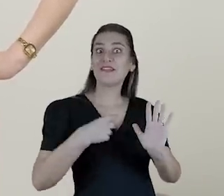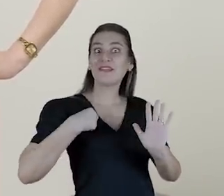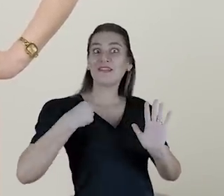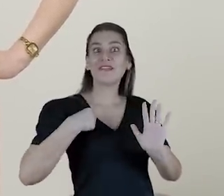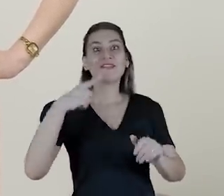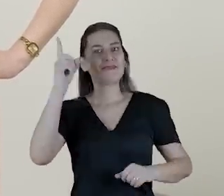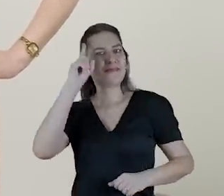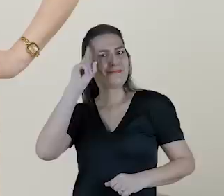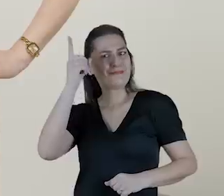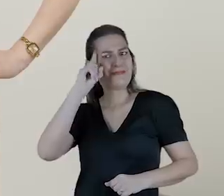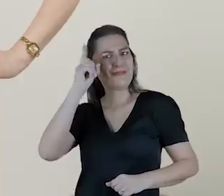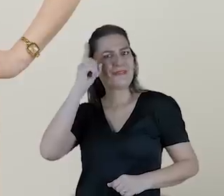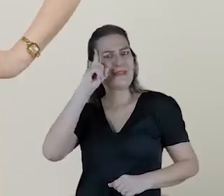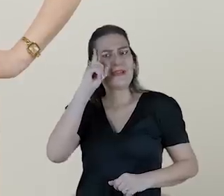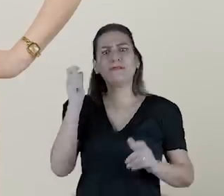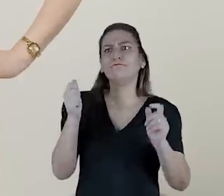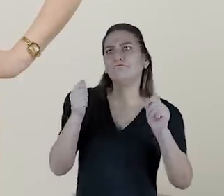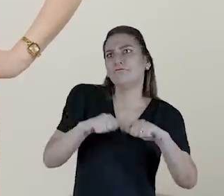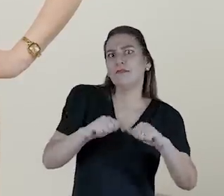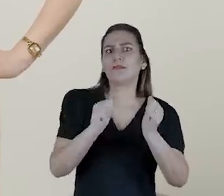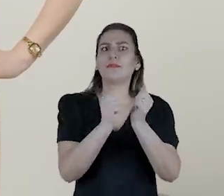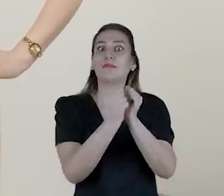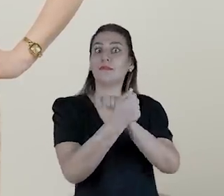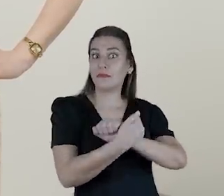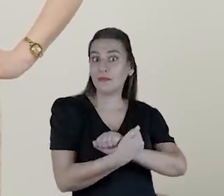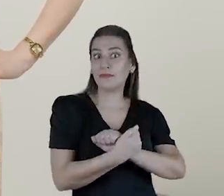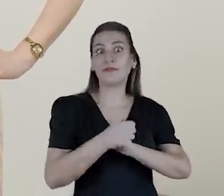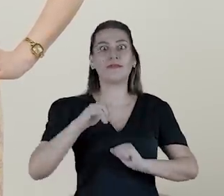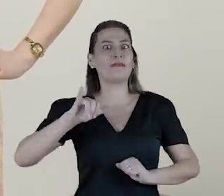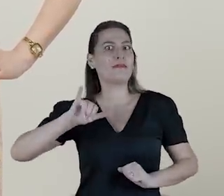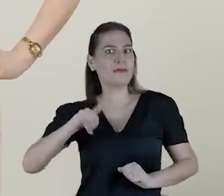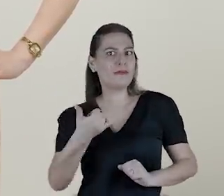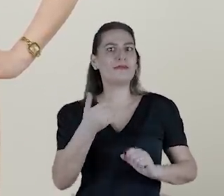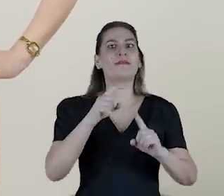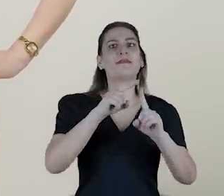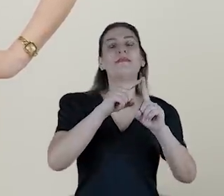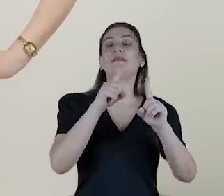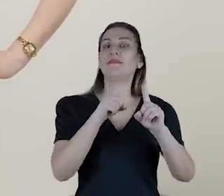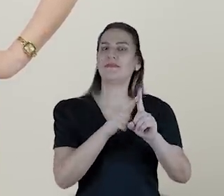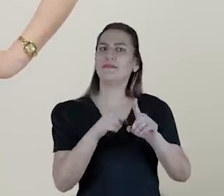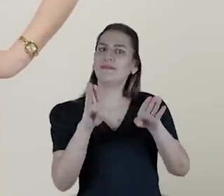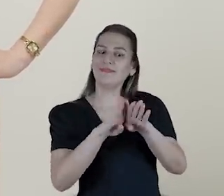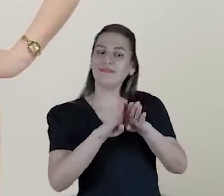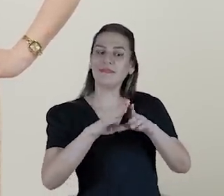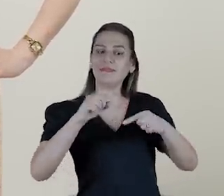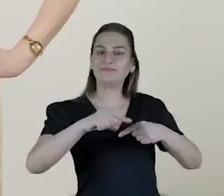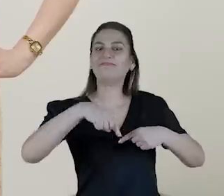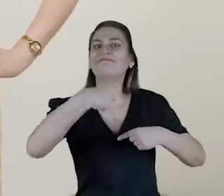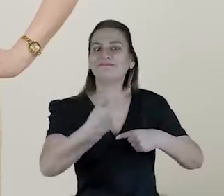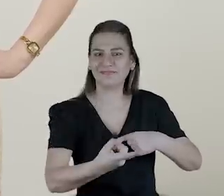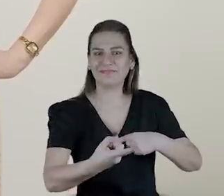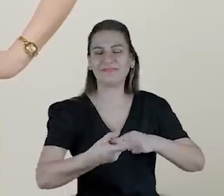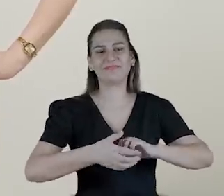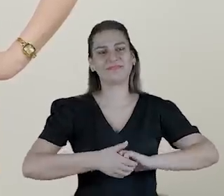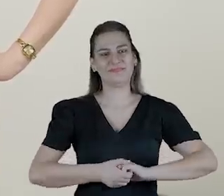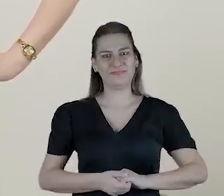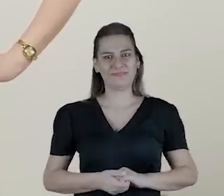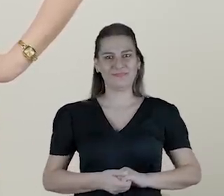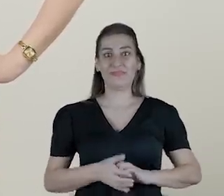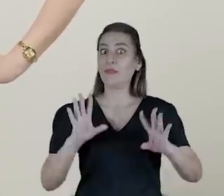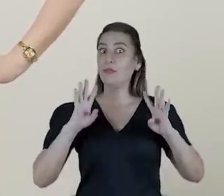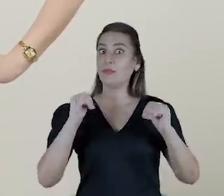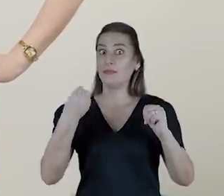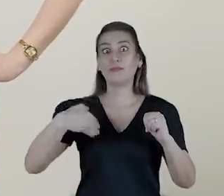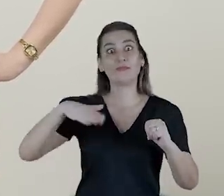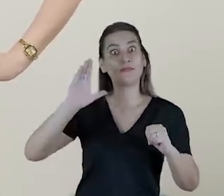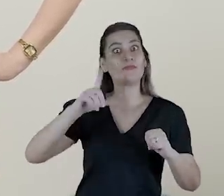roupas do dia a dia, mas que você pode super adaptar durante a gestação e depois aproveitá-las ainda da melhor maneira.